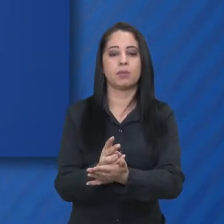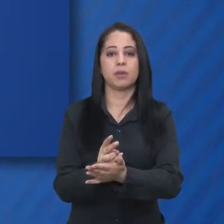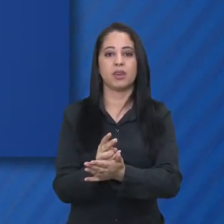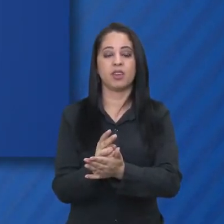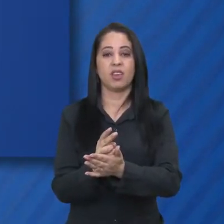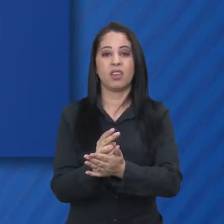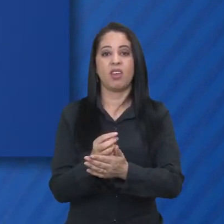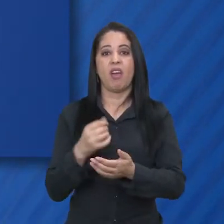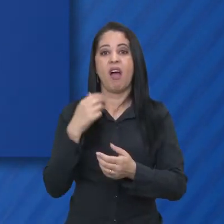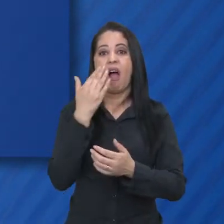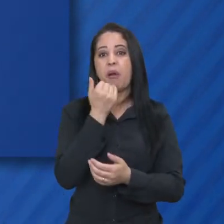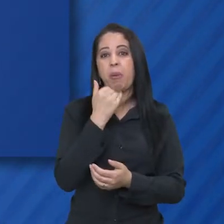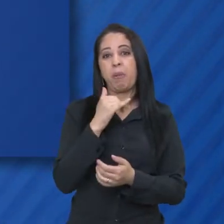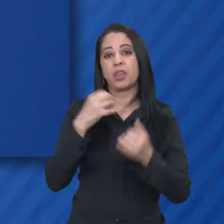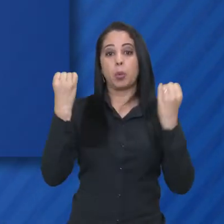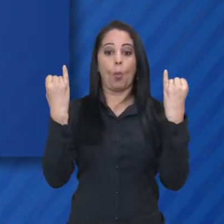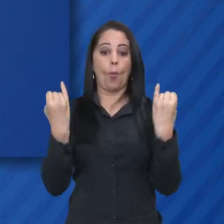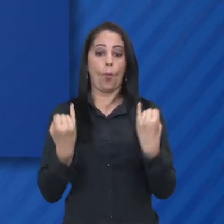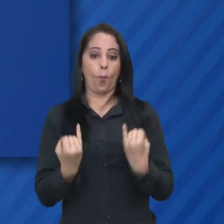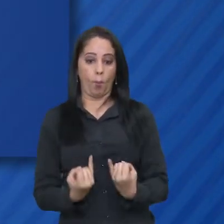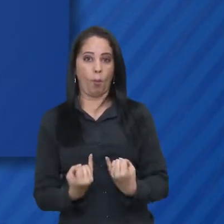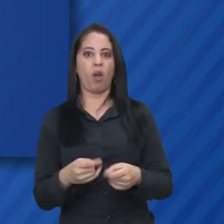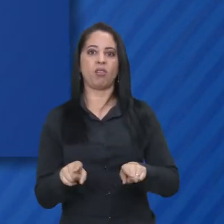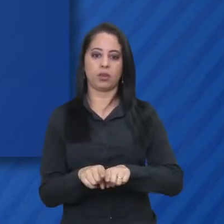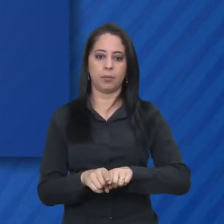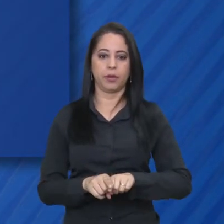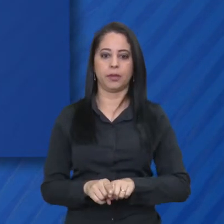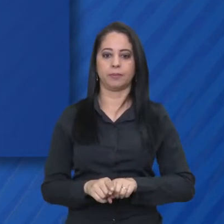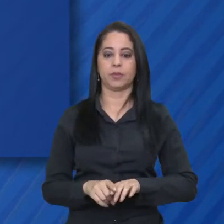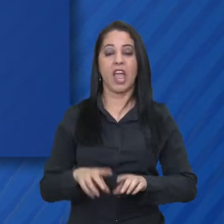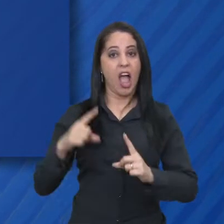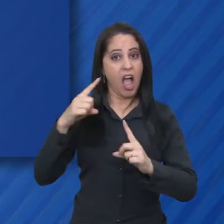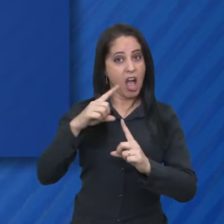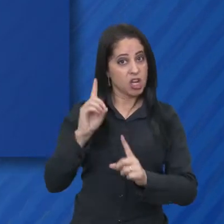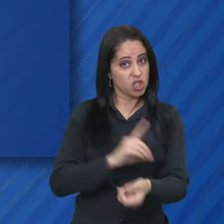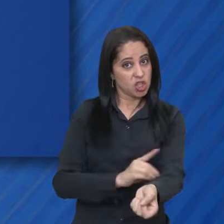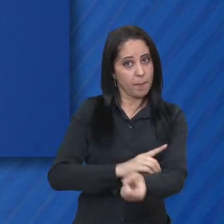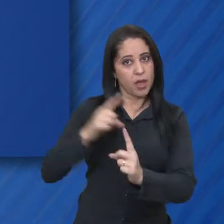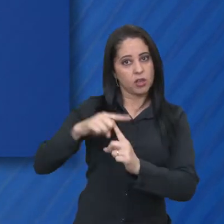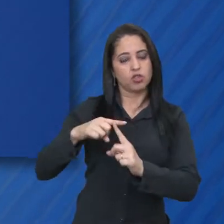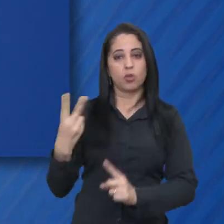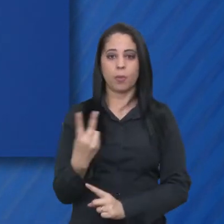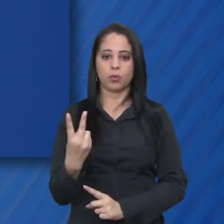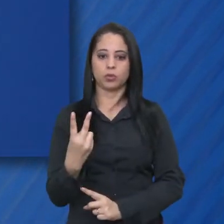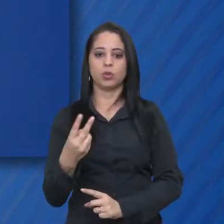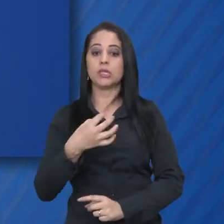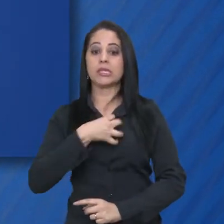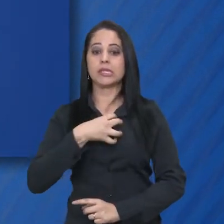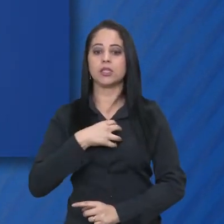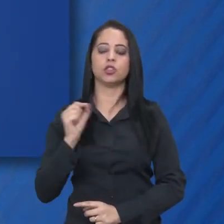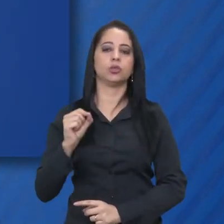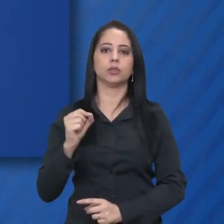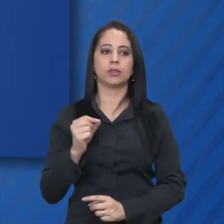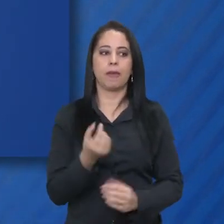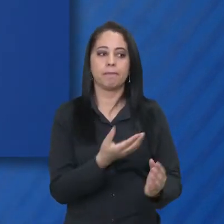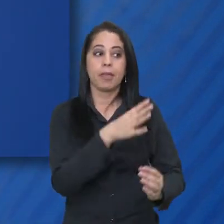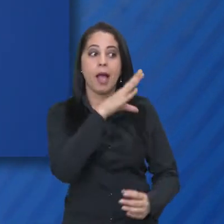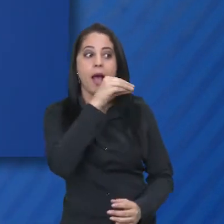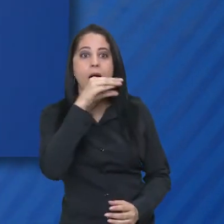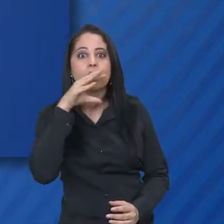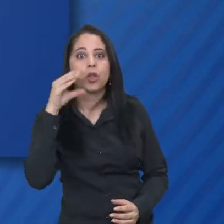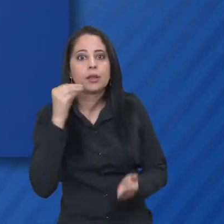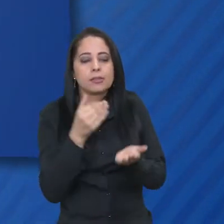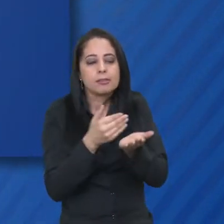no apetite e perda de peso, mesmo se alimentando. Já a diabetes tipo 2, que costuma dar sinais no início